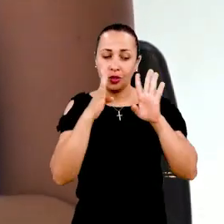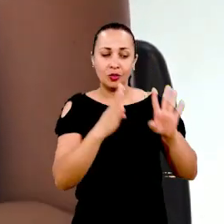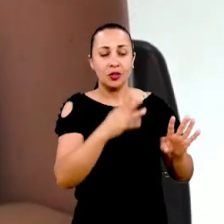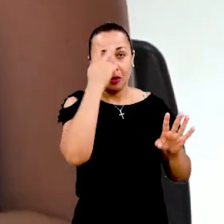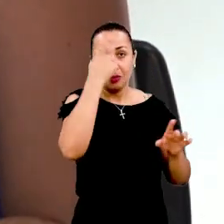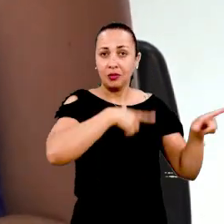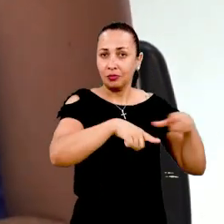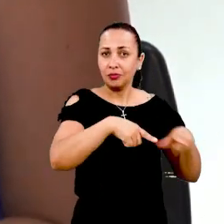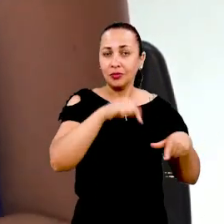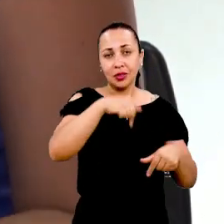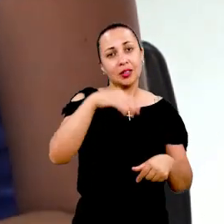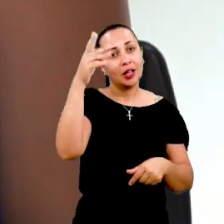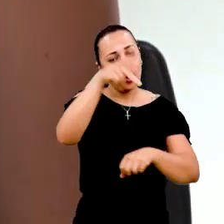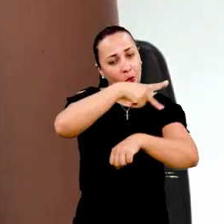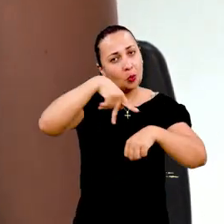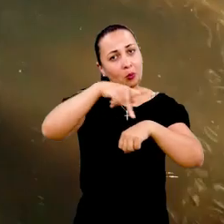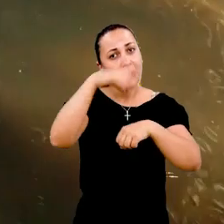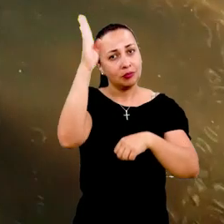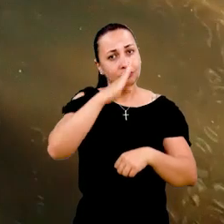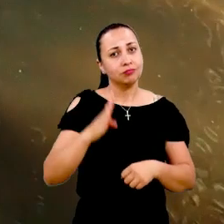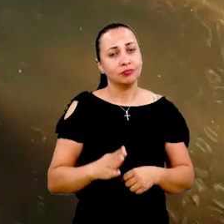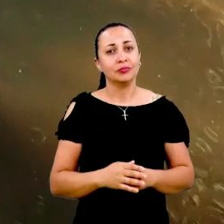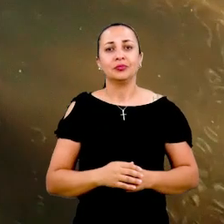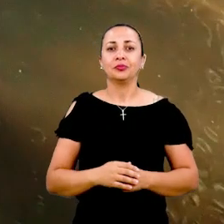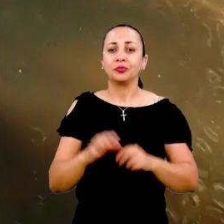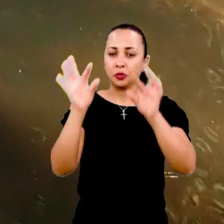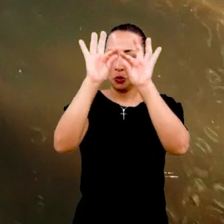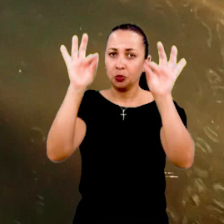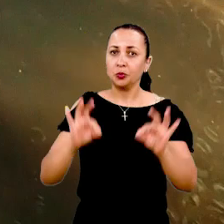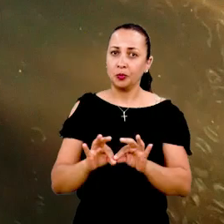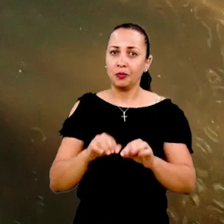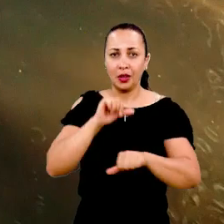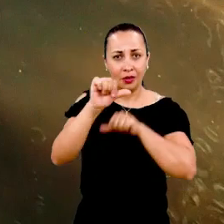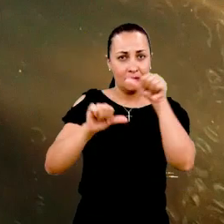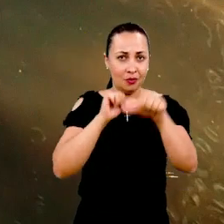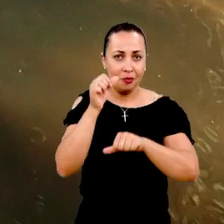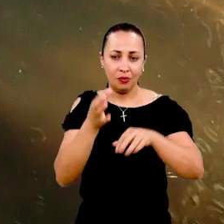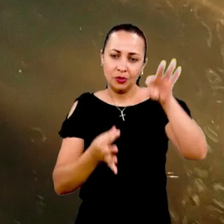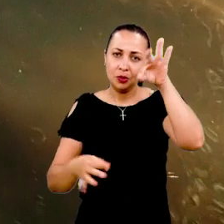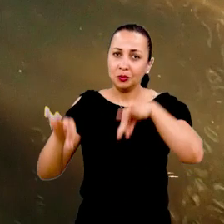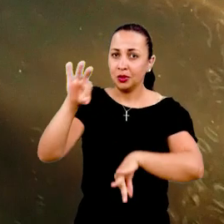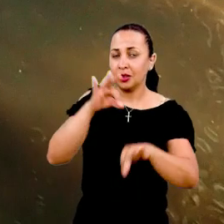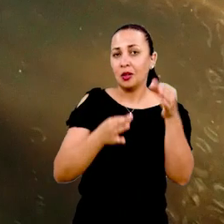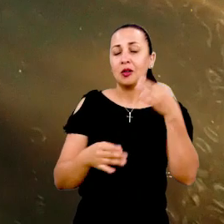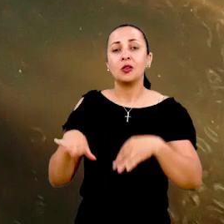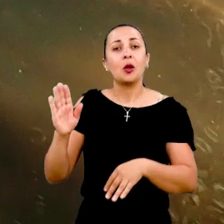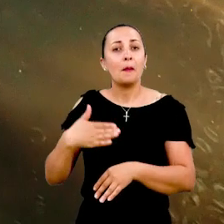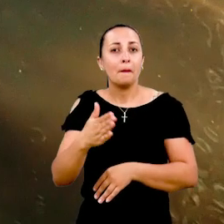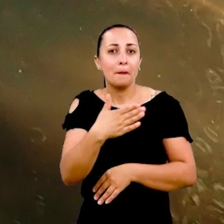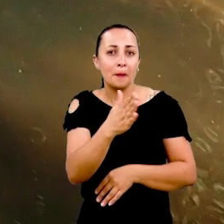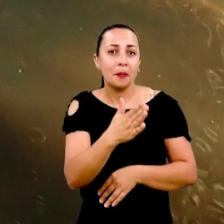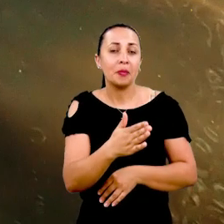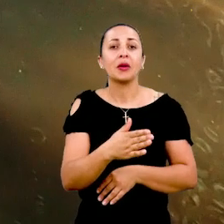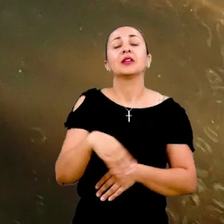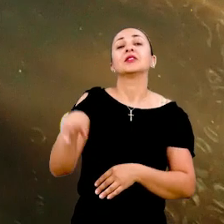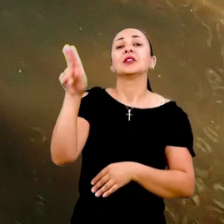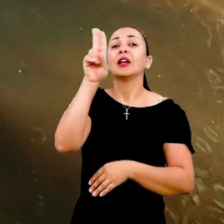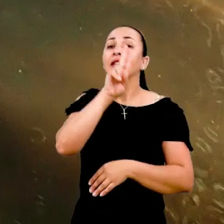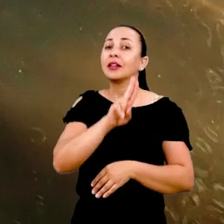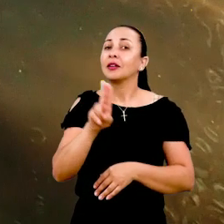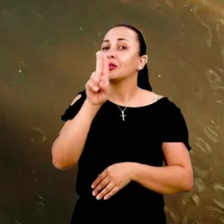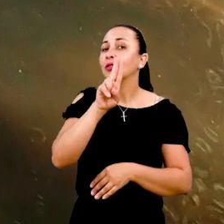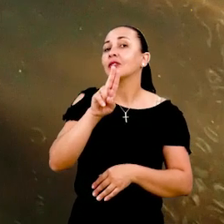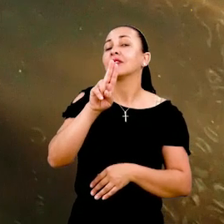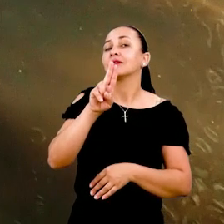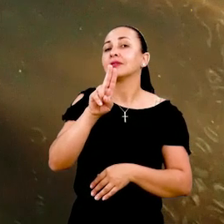para a conservação dos cavalos marinhos aqui no país. Institucionalmente, o projeto ele vem sendo desenvolvido pelo Laboratório de Peixes e Conservação Marinha da